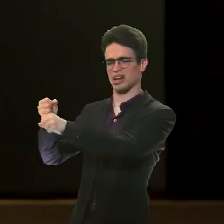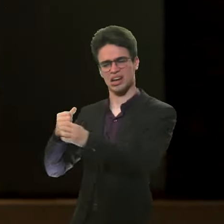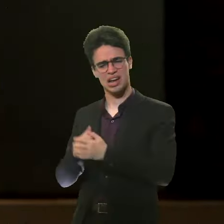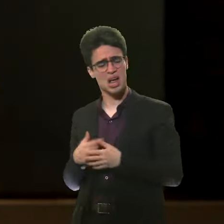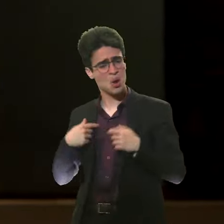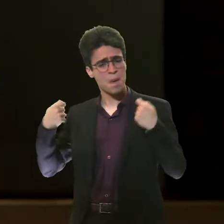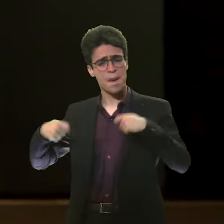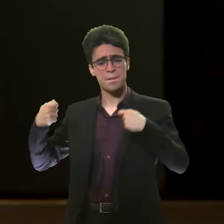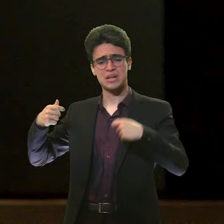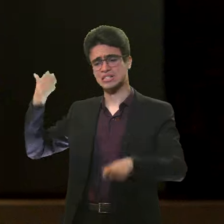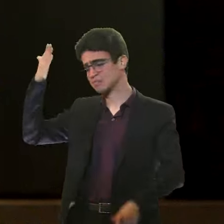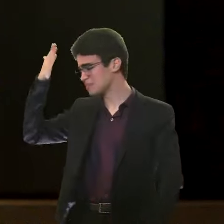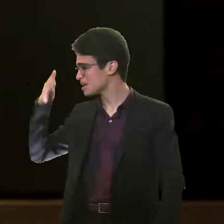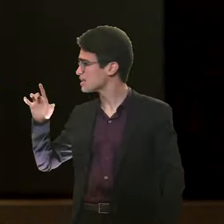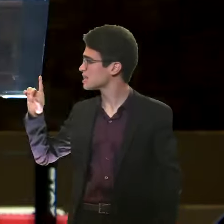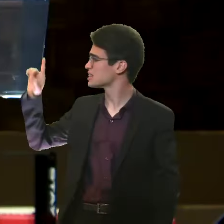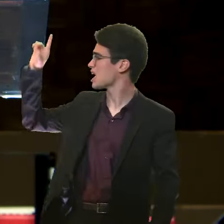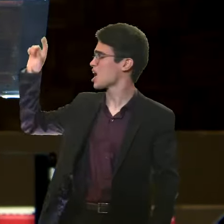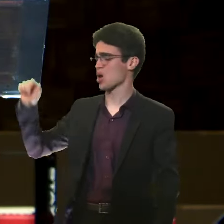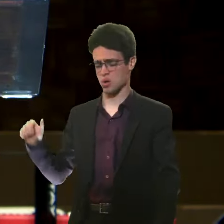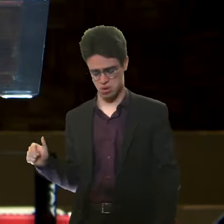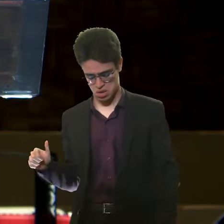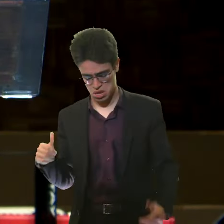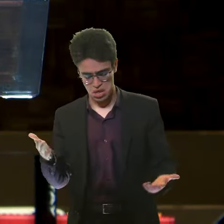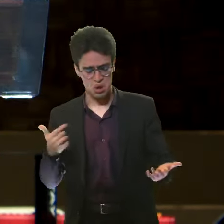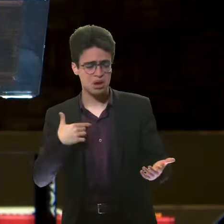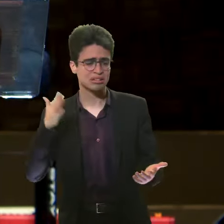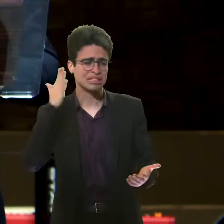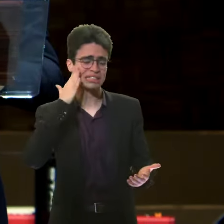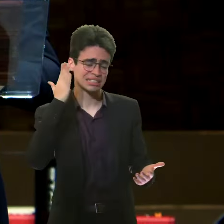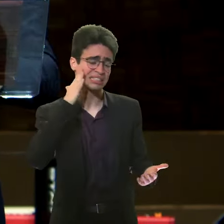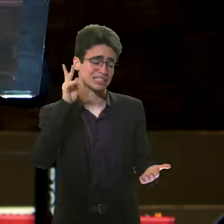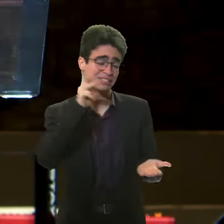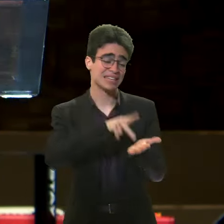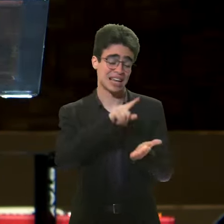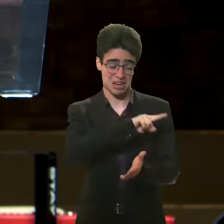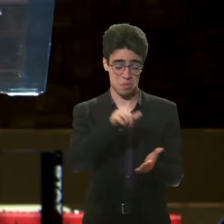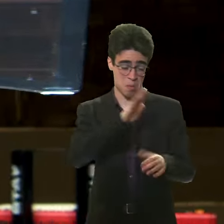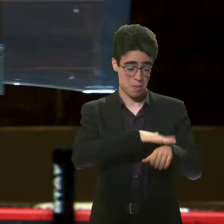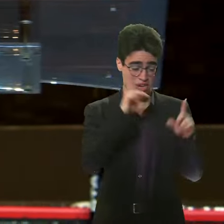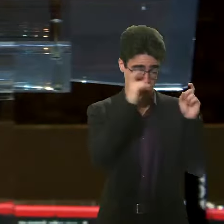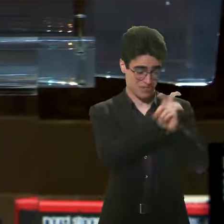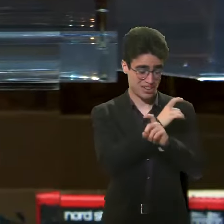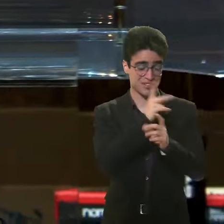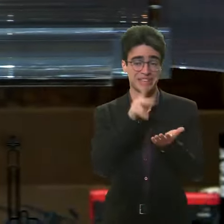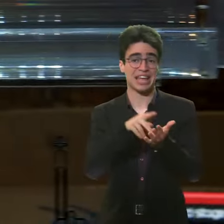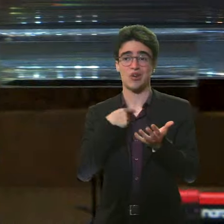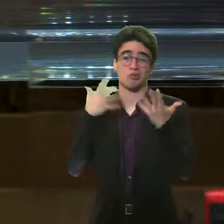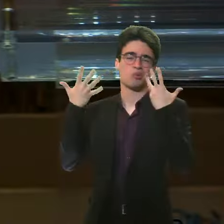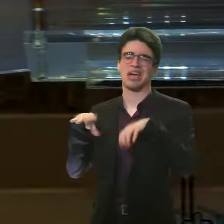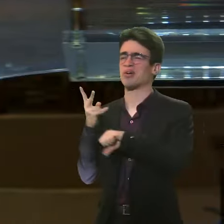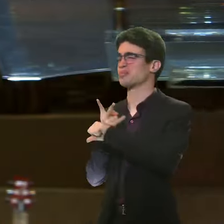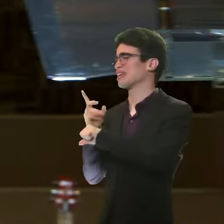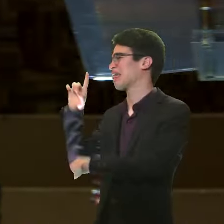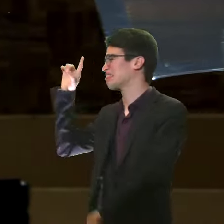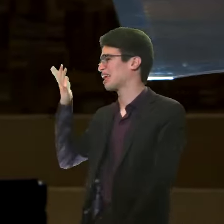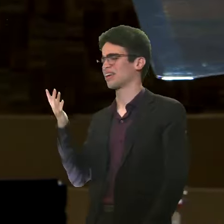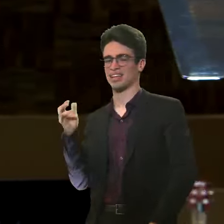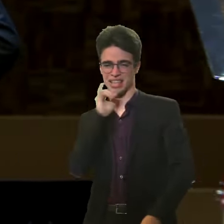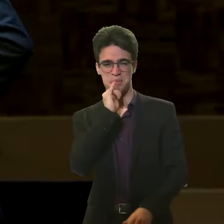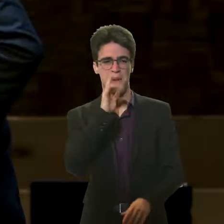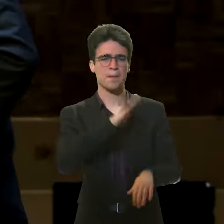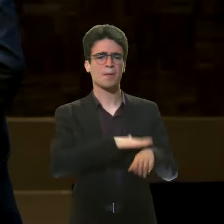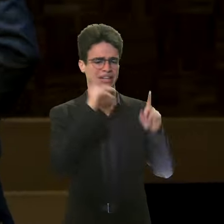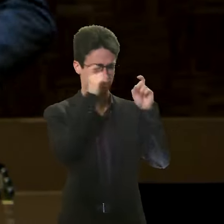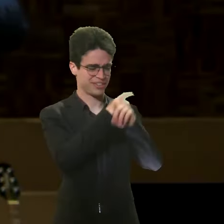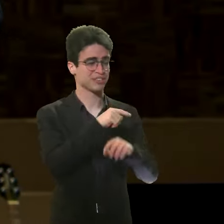de Deus. E eu sei que são os momentos que a gente às vezes menos quer. É ou não é? Você está lá passando por um momento difícil, não,